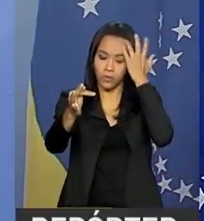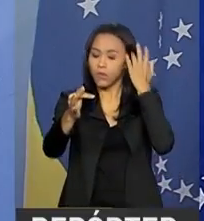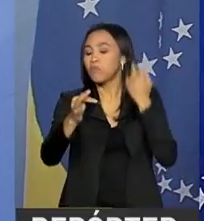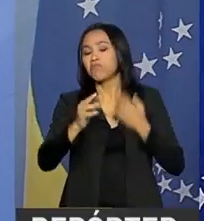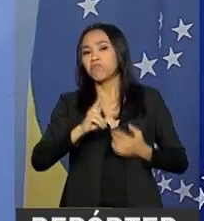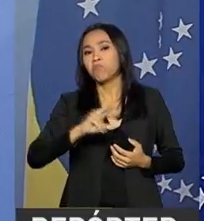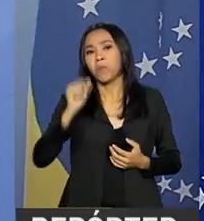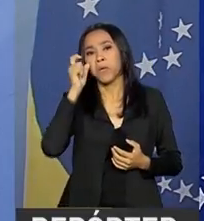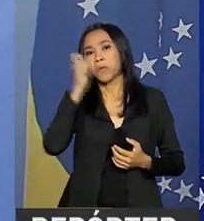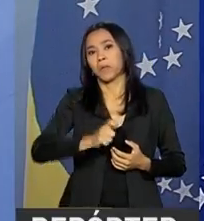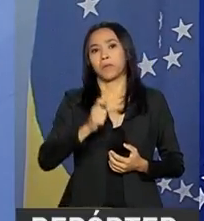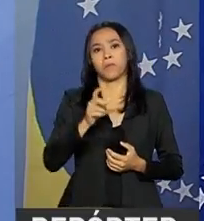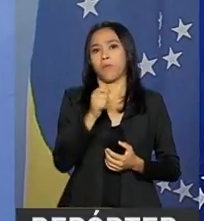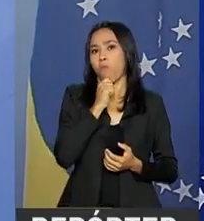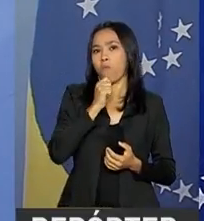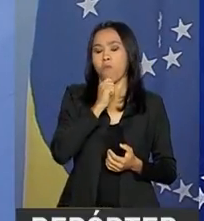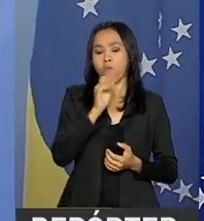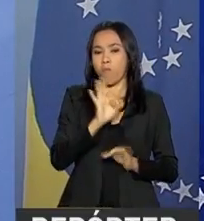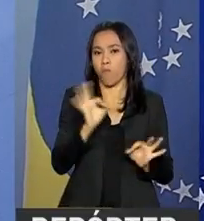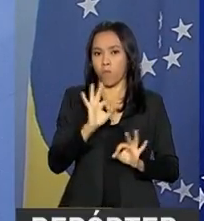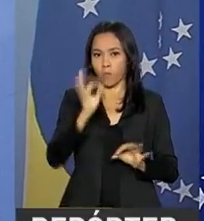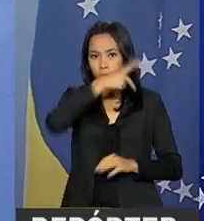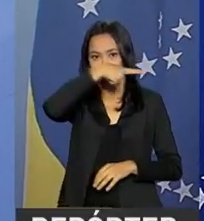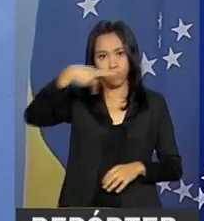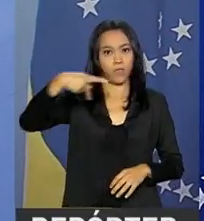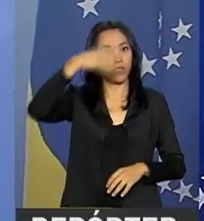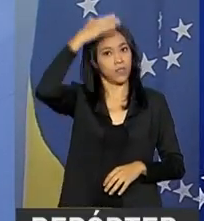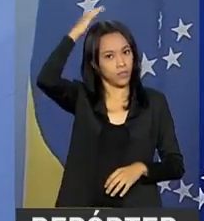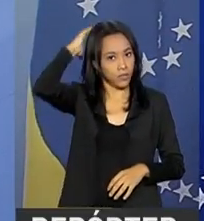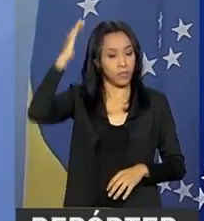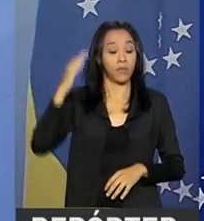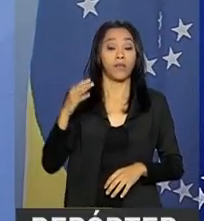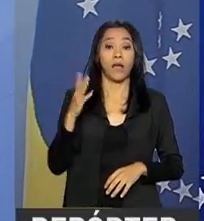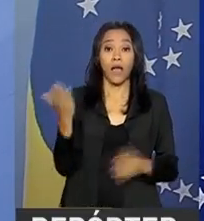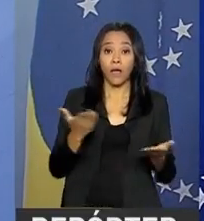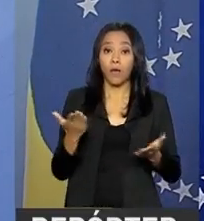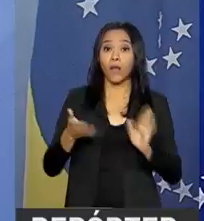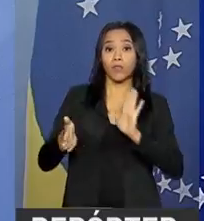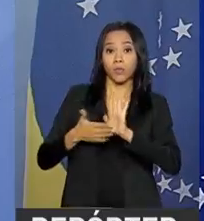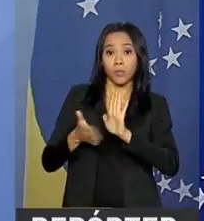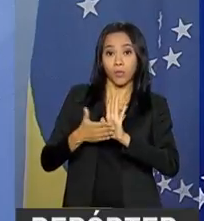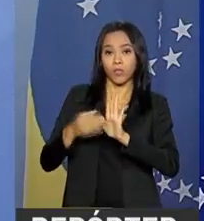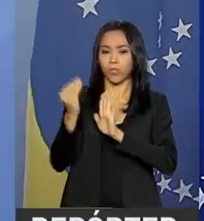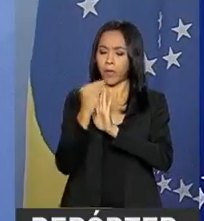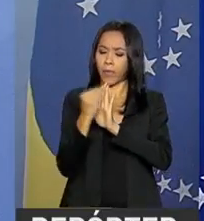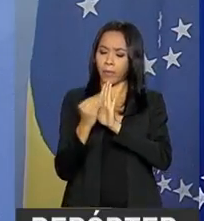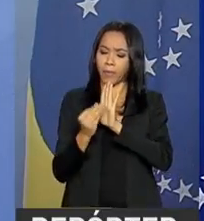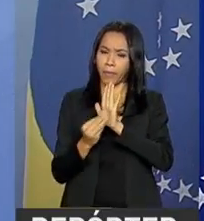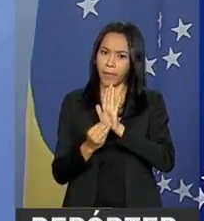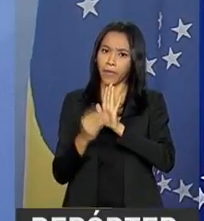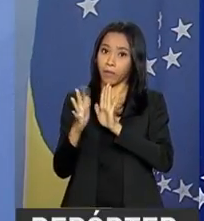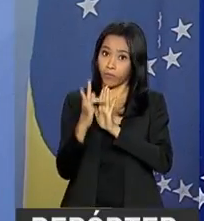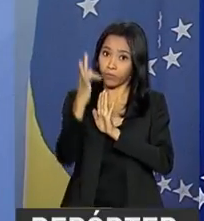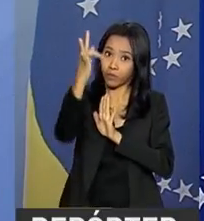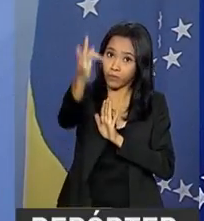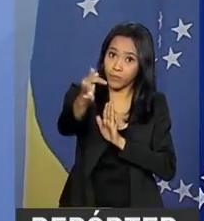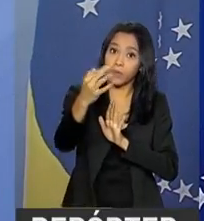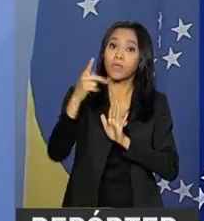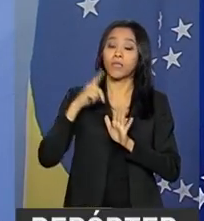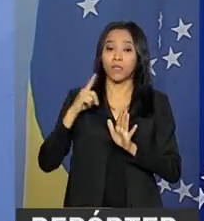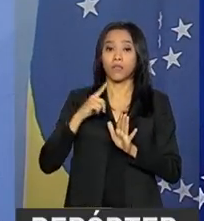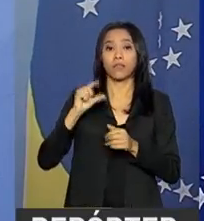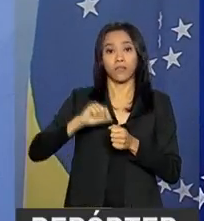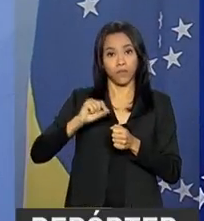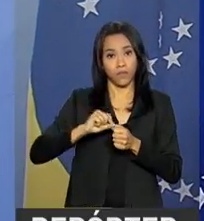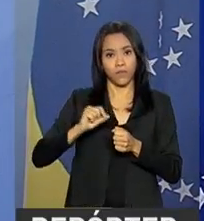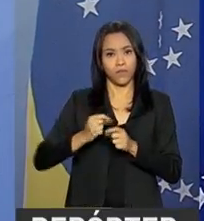presidente assim o comprovam as reformas propostas na ponte para o futuro e que têm sido implementadas